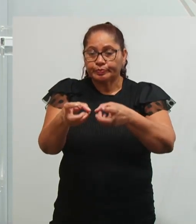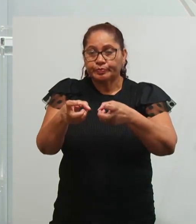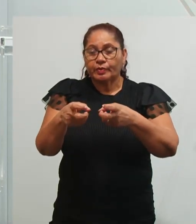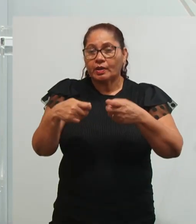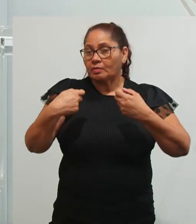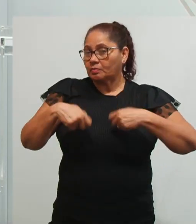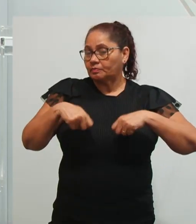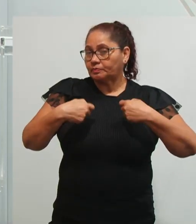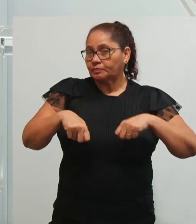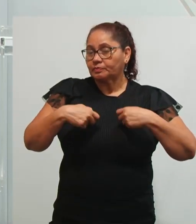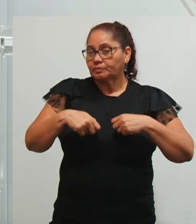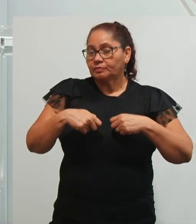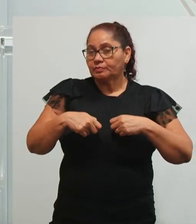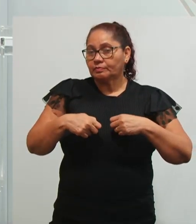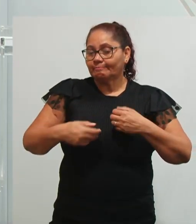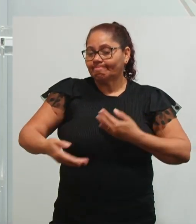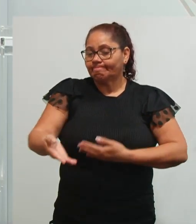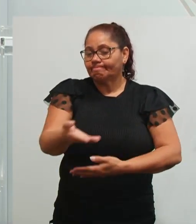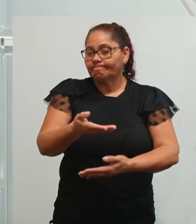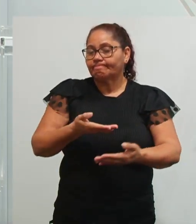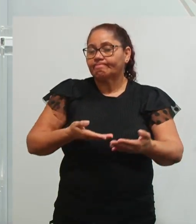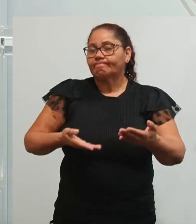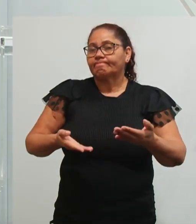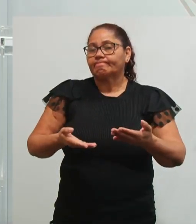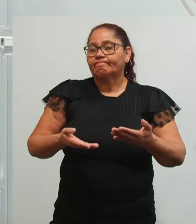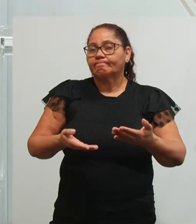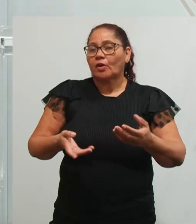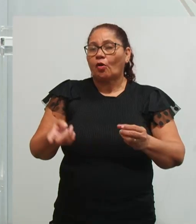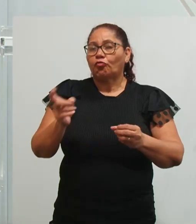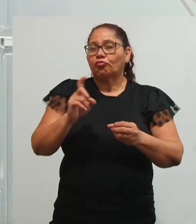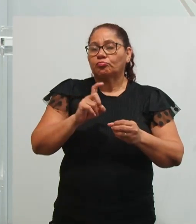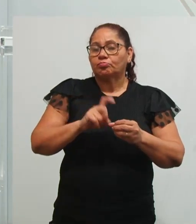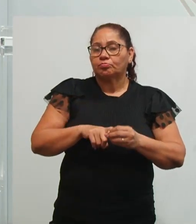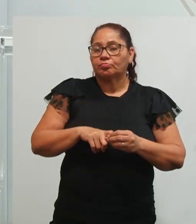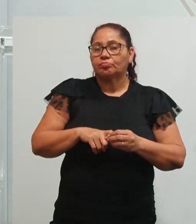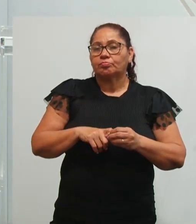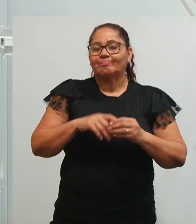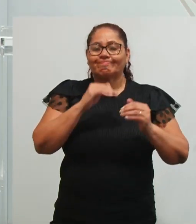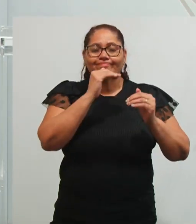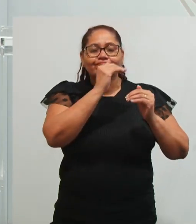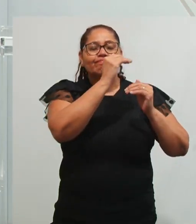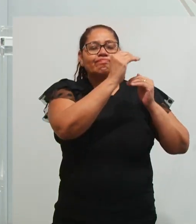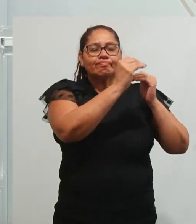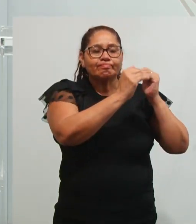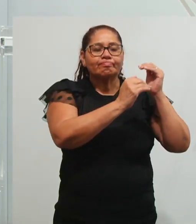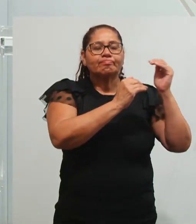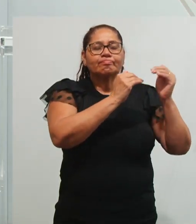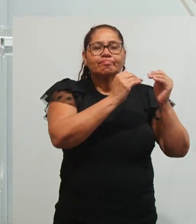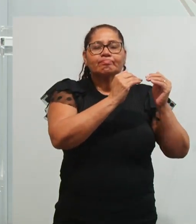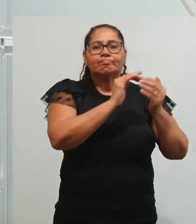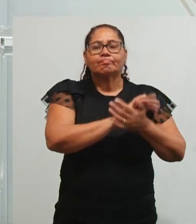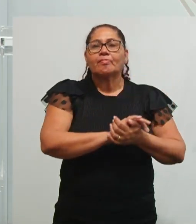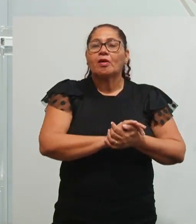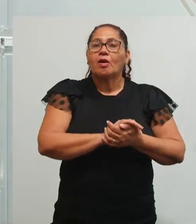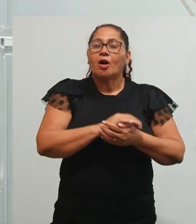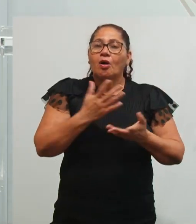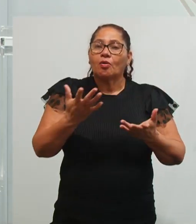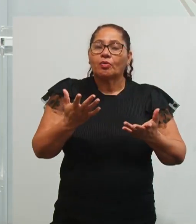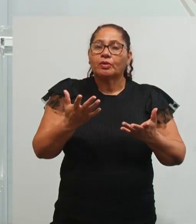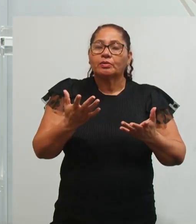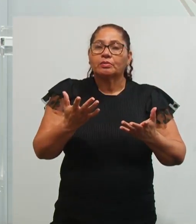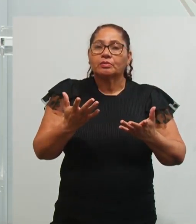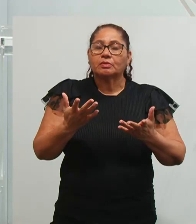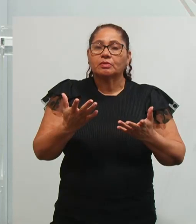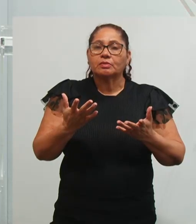precisa ser articulado, retornado, desenvolvido, prospectado ou